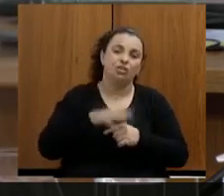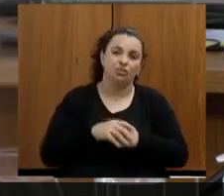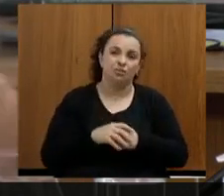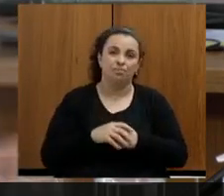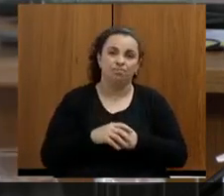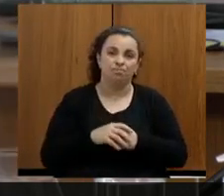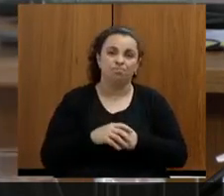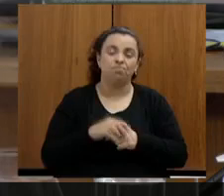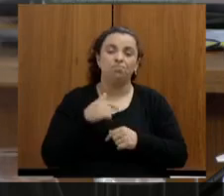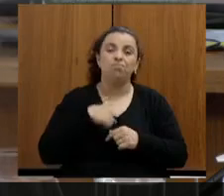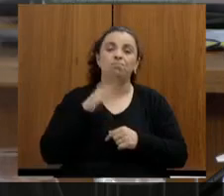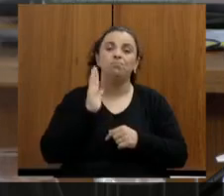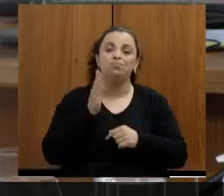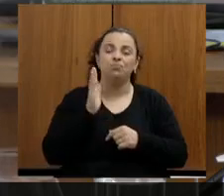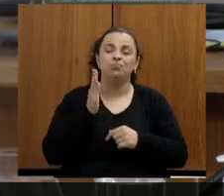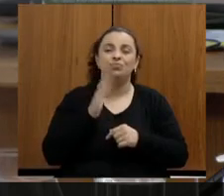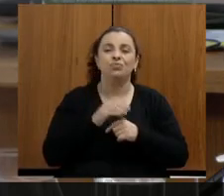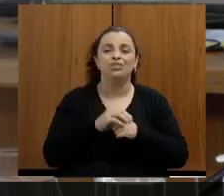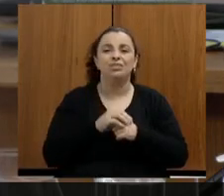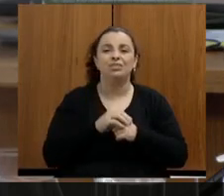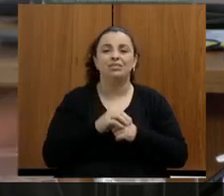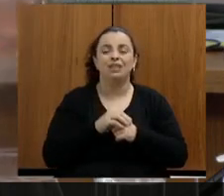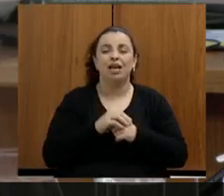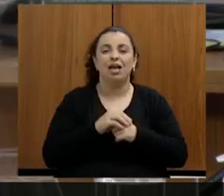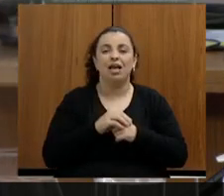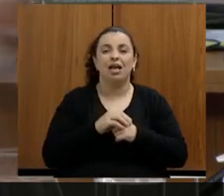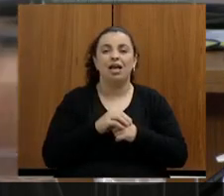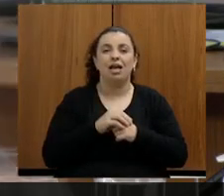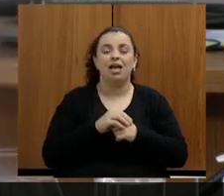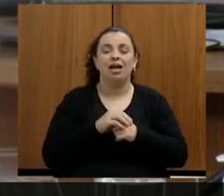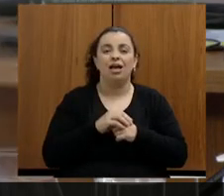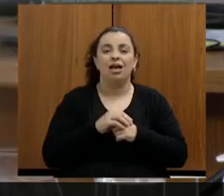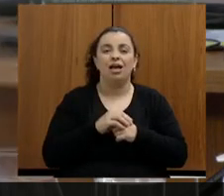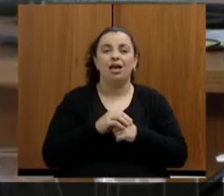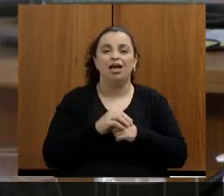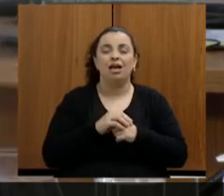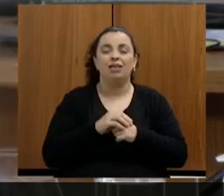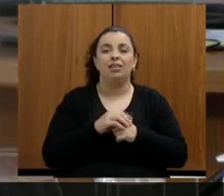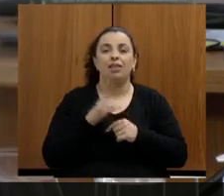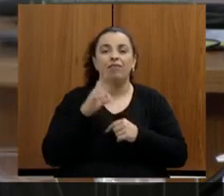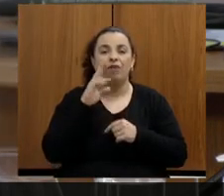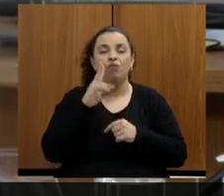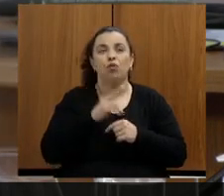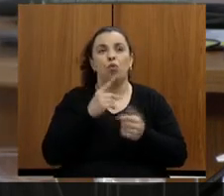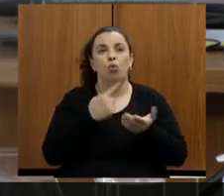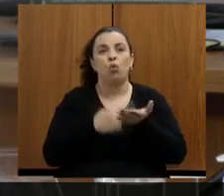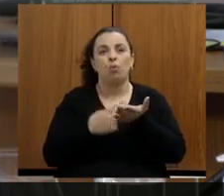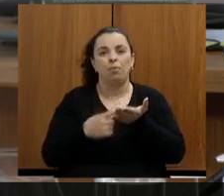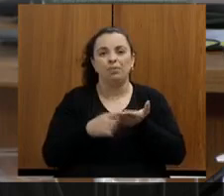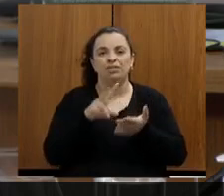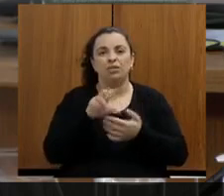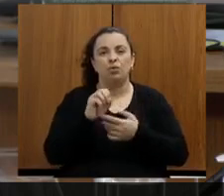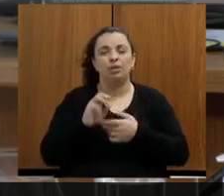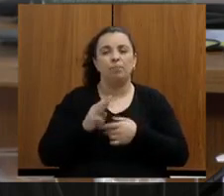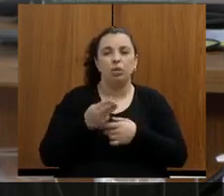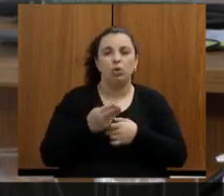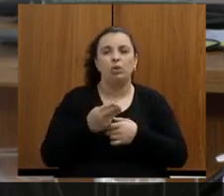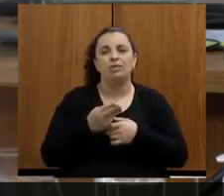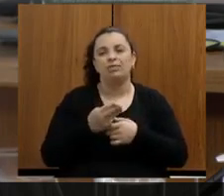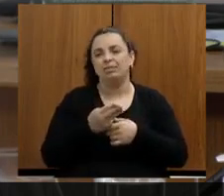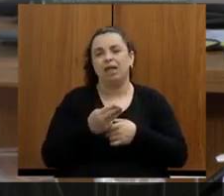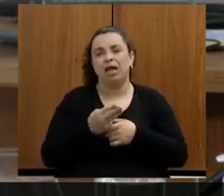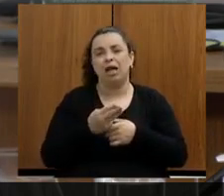né tem 50 milhões O que foi assim entendimento lá da bancada Federal